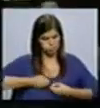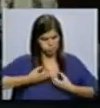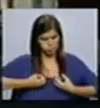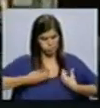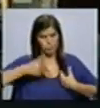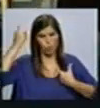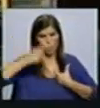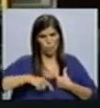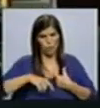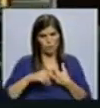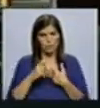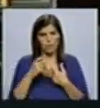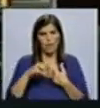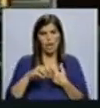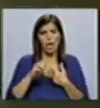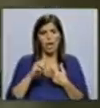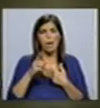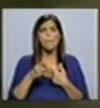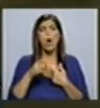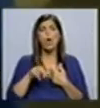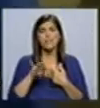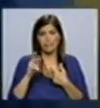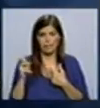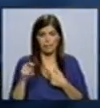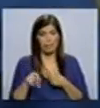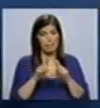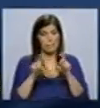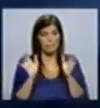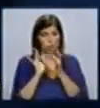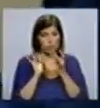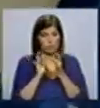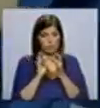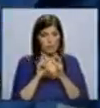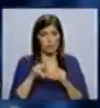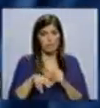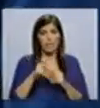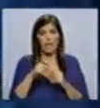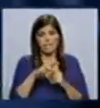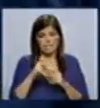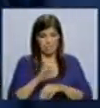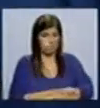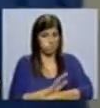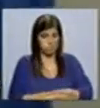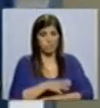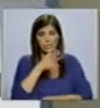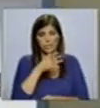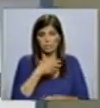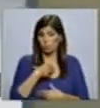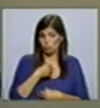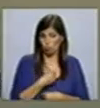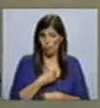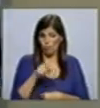nomeadamente amónia, aliás. E, portanto, esta empresa foi contactada pela NASA que disse o seguinte: olha, nós gostaríamos muito que